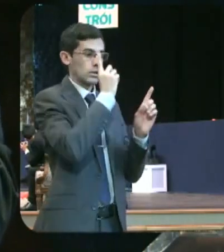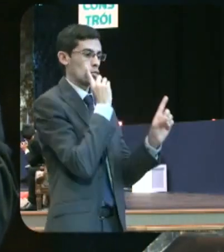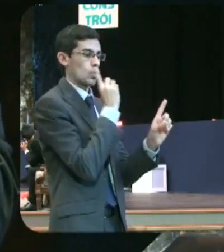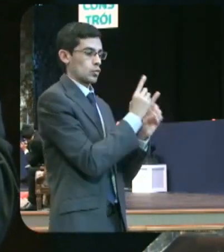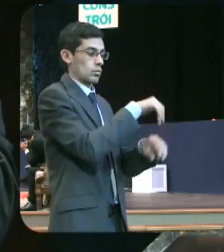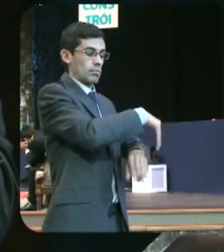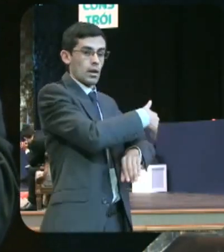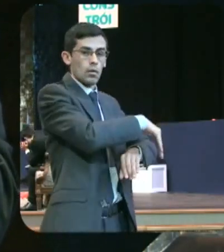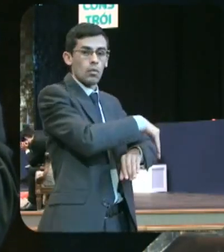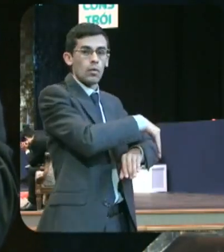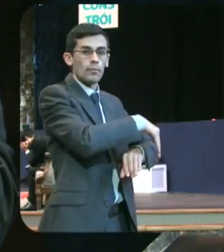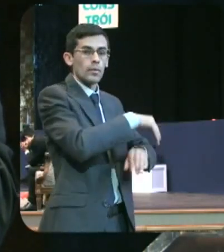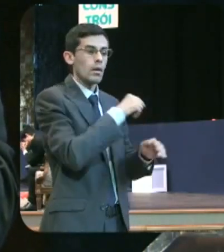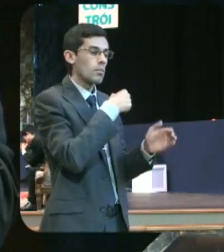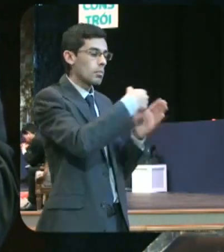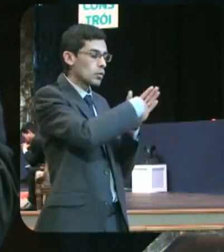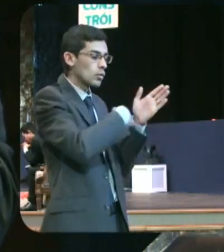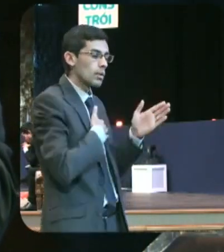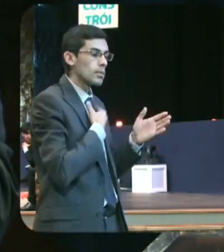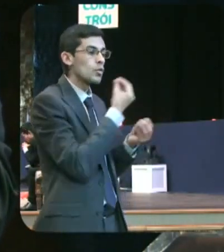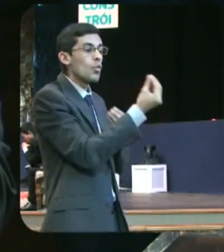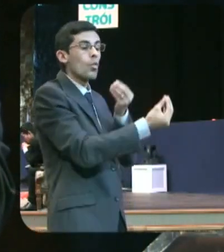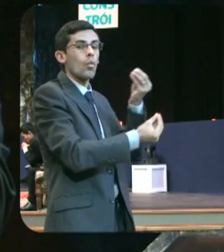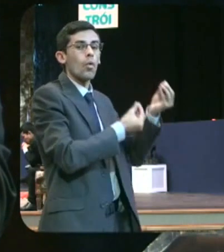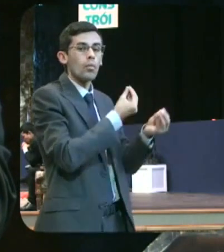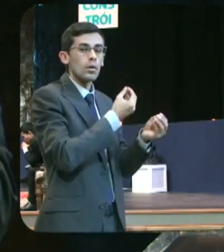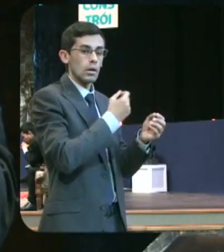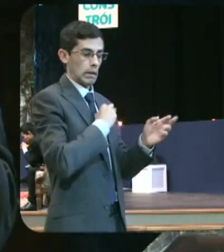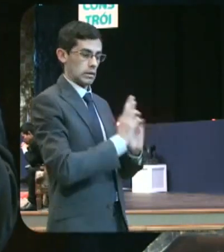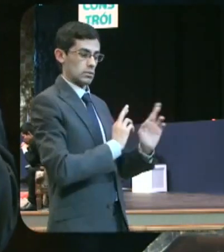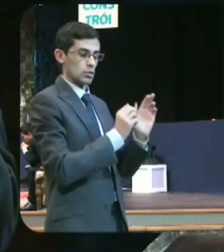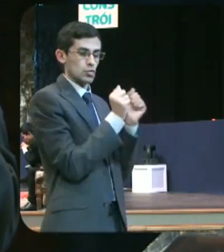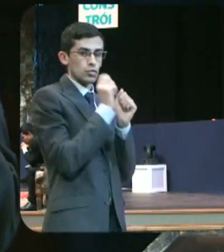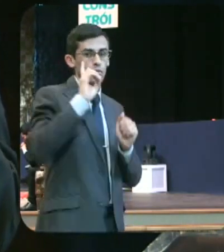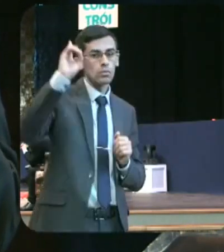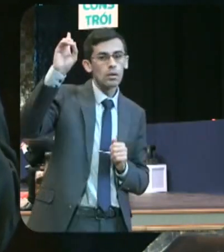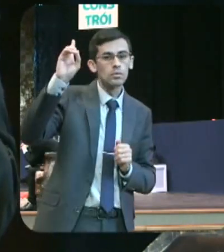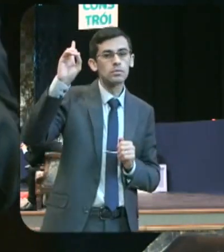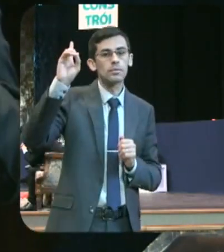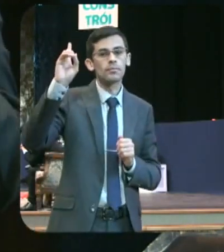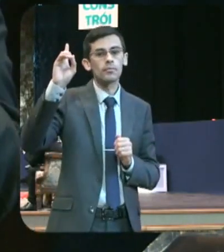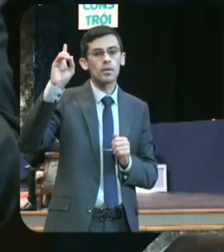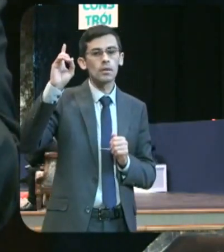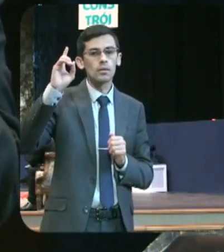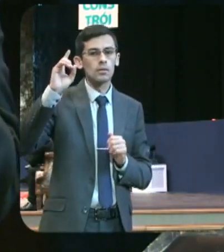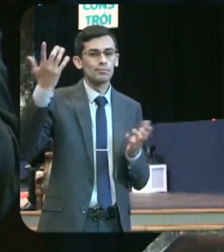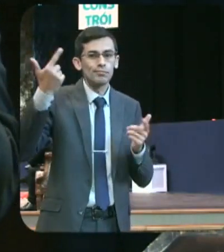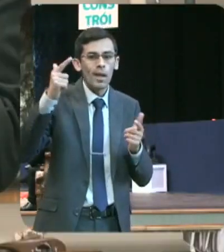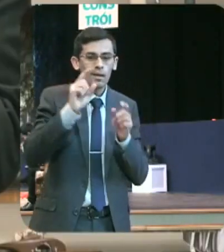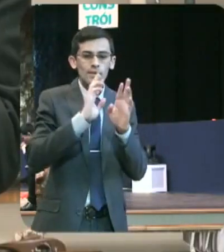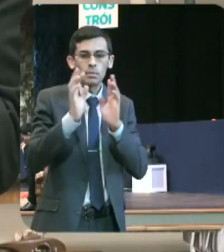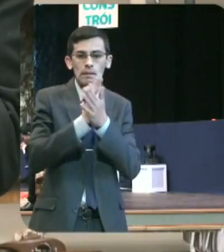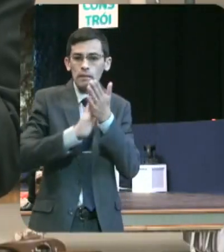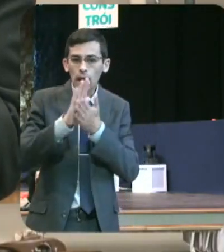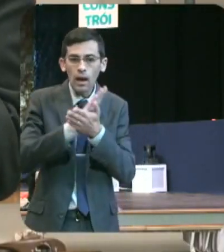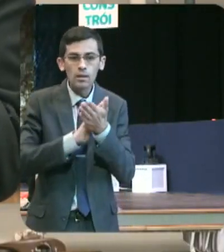na rua e perguntou para mim como é que Deus e eu estávamos. Nós não